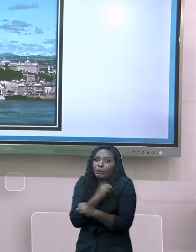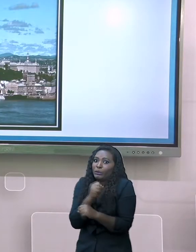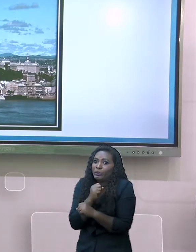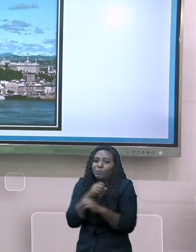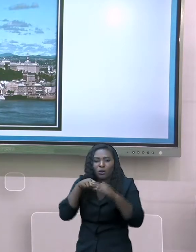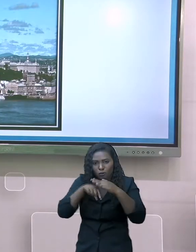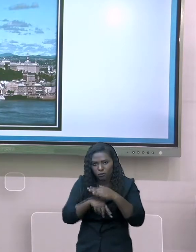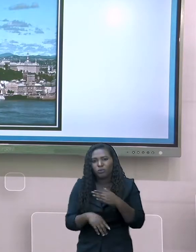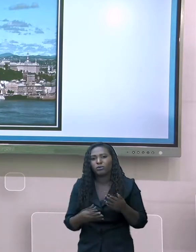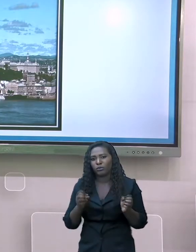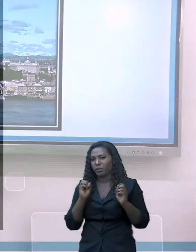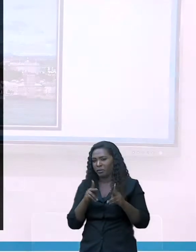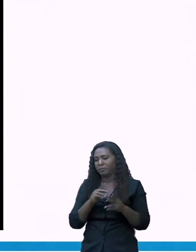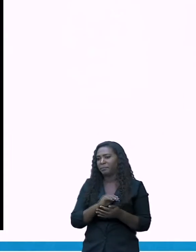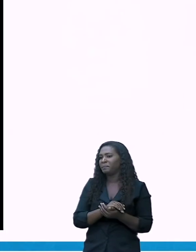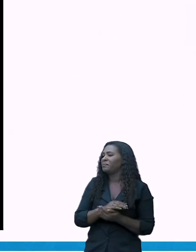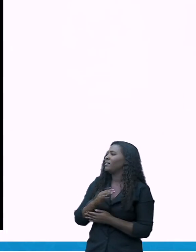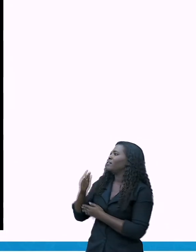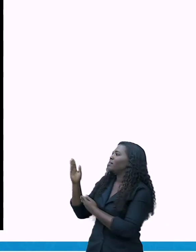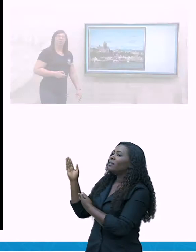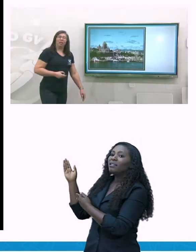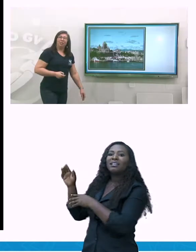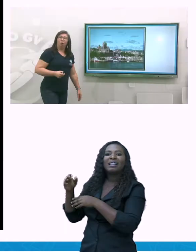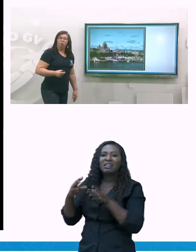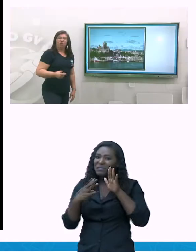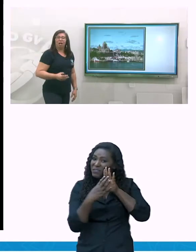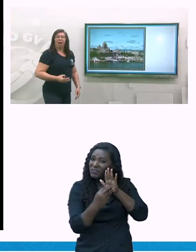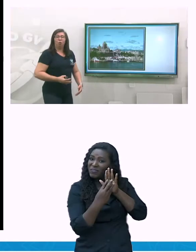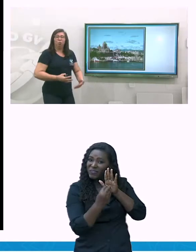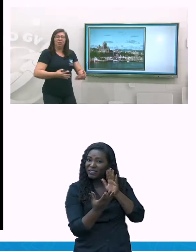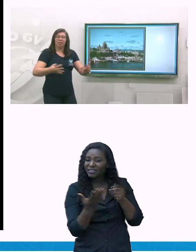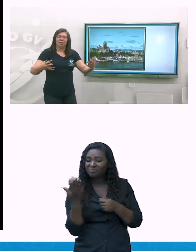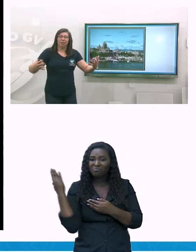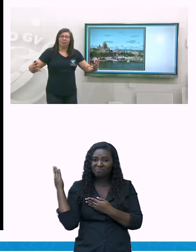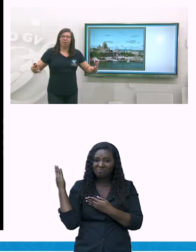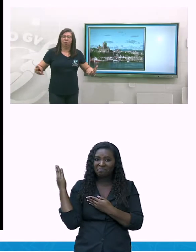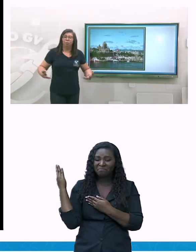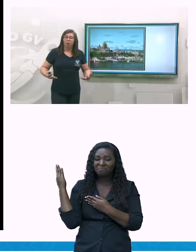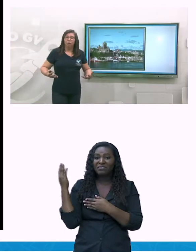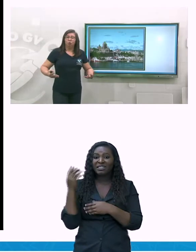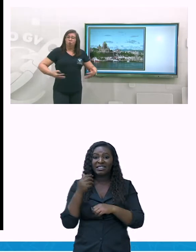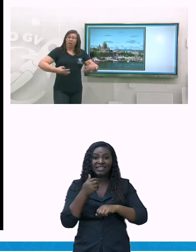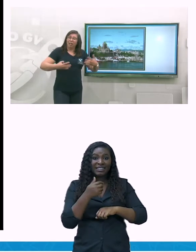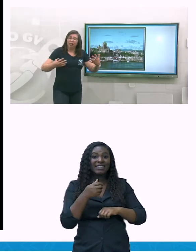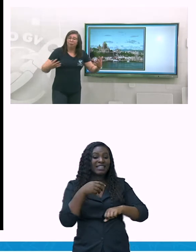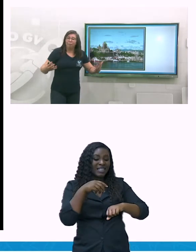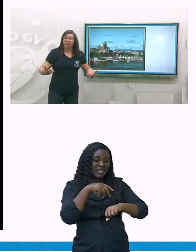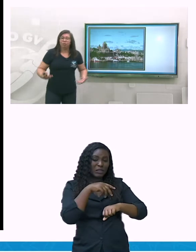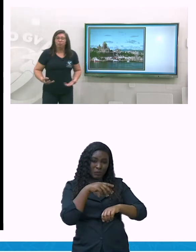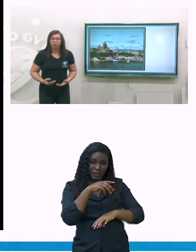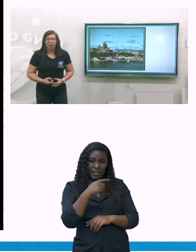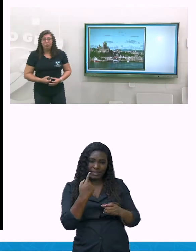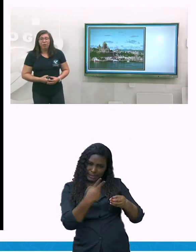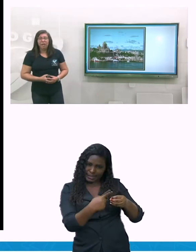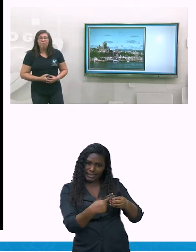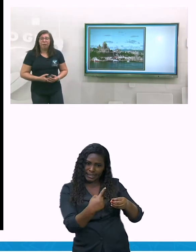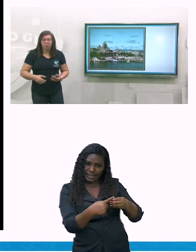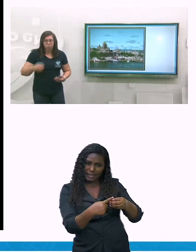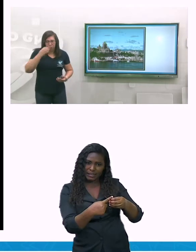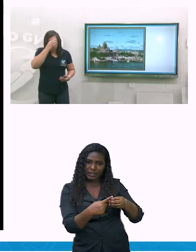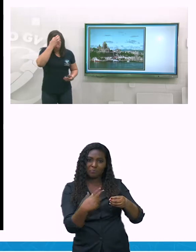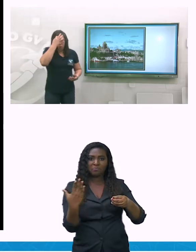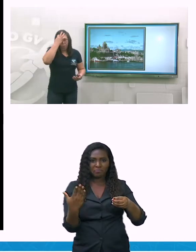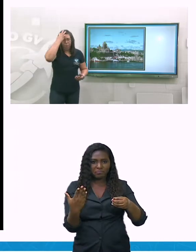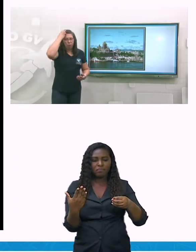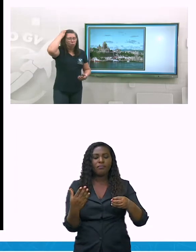E nós temos aqui algumas das cidades. Nós vamos ver que aonde há concentração, o clima é mais favorável. E